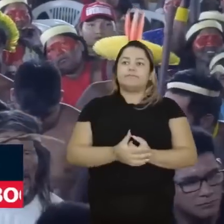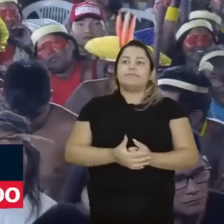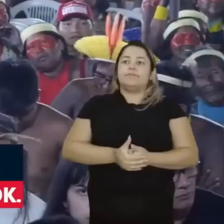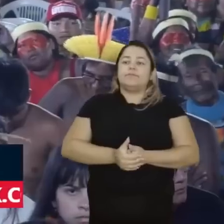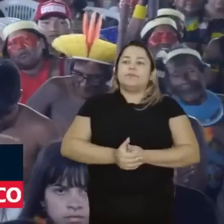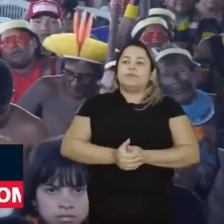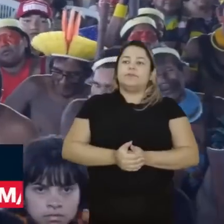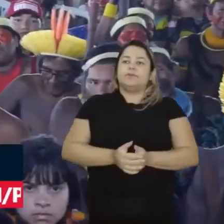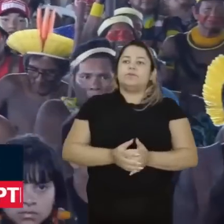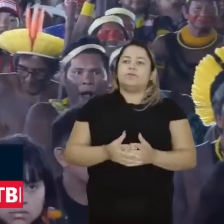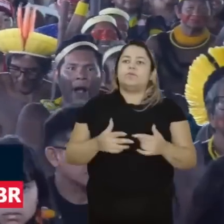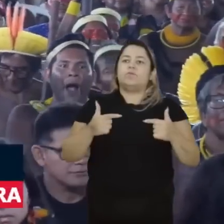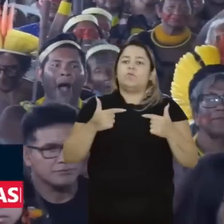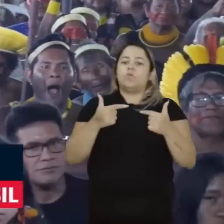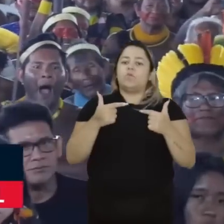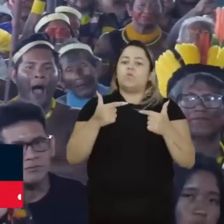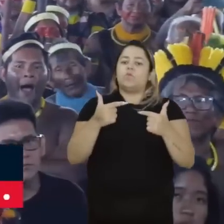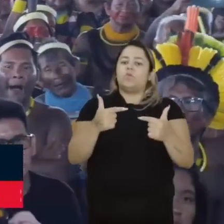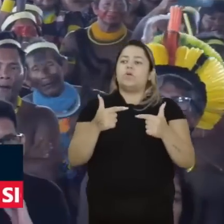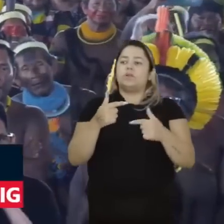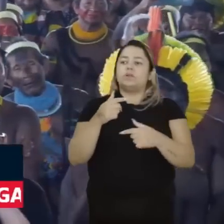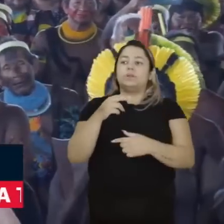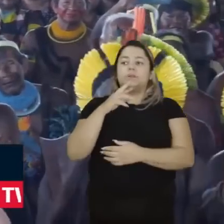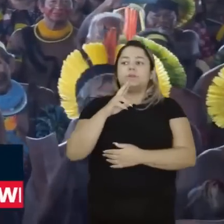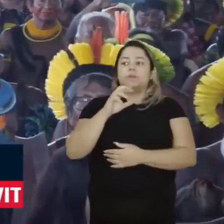De luta e de resistência.